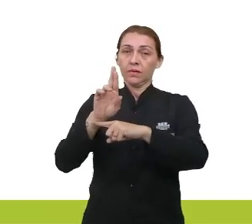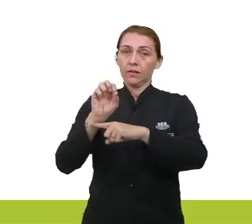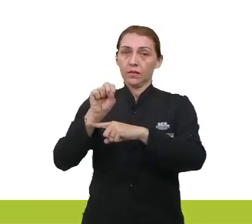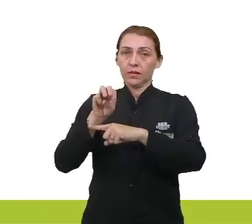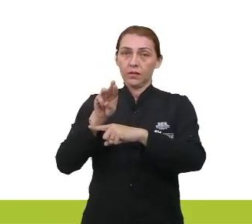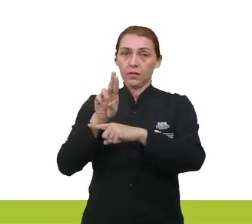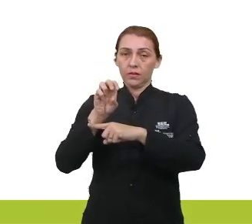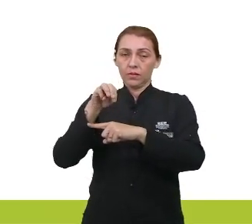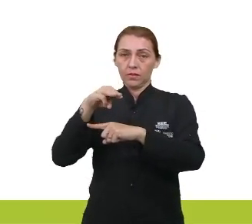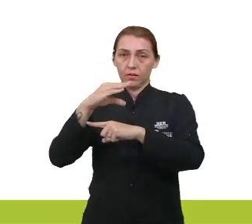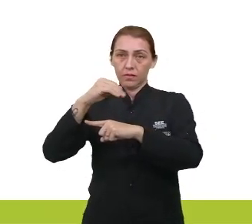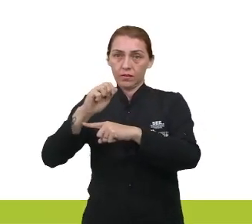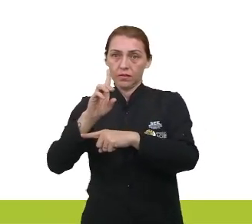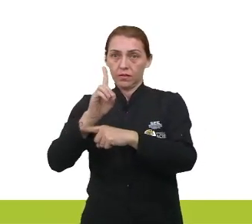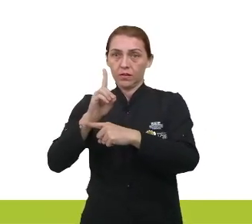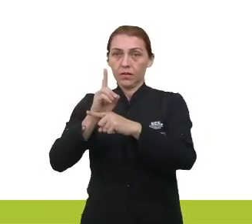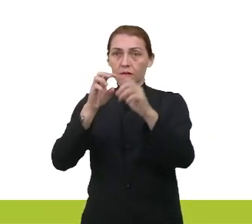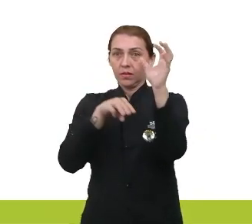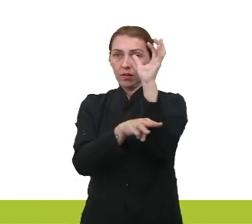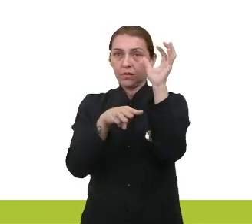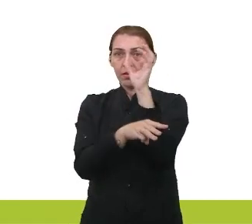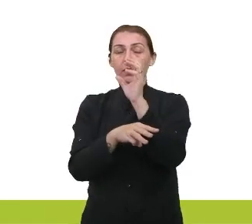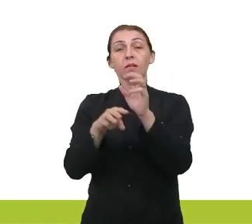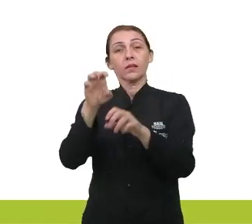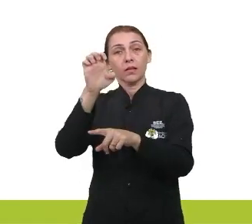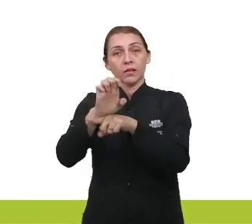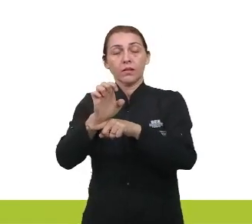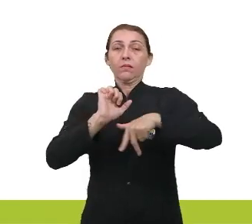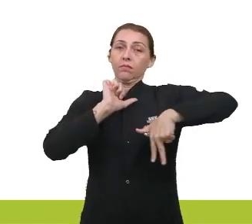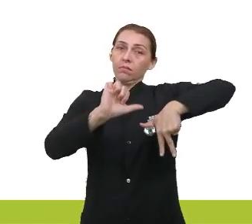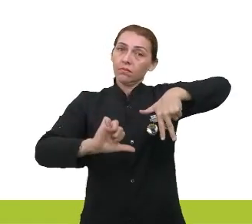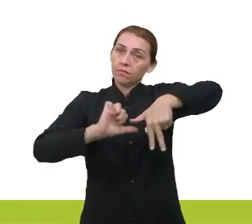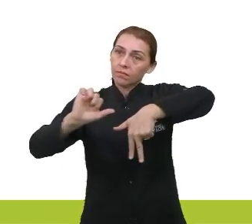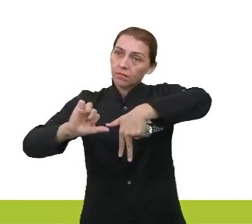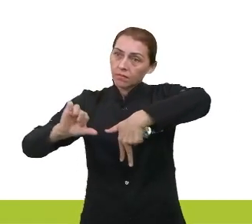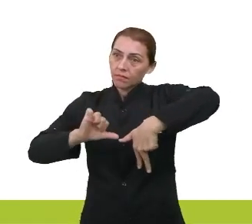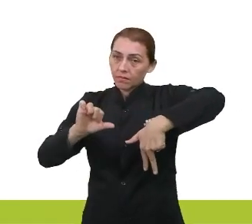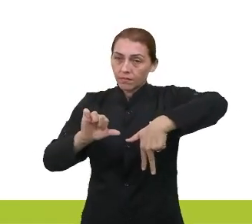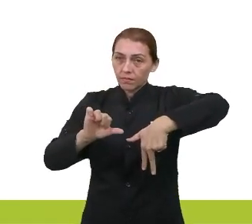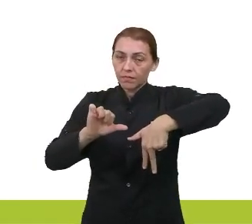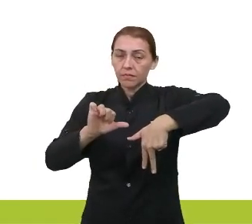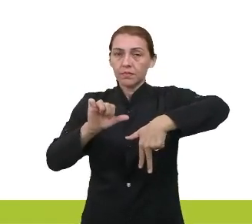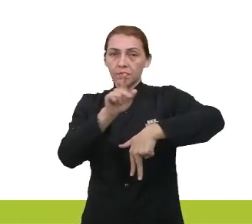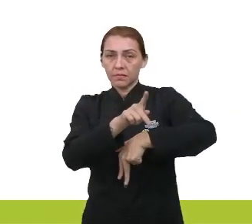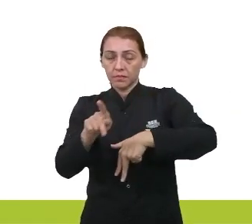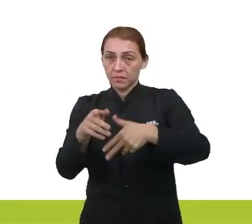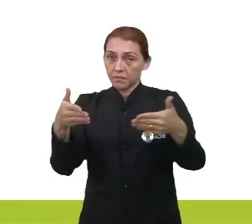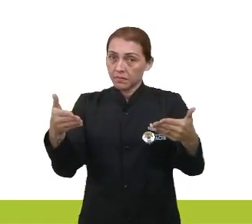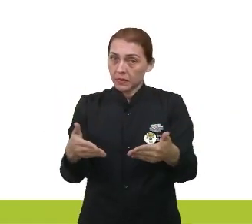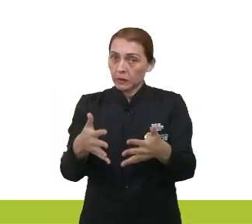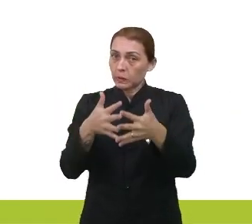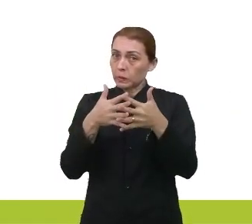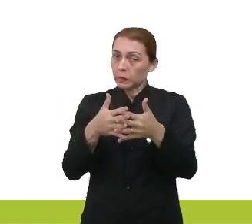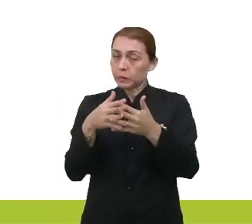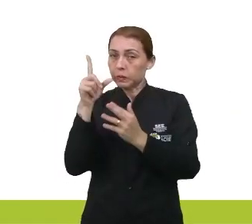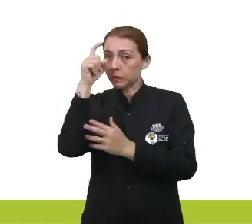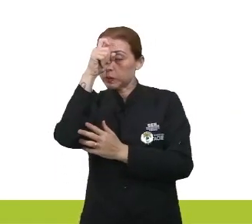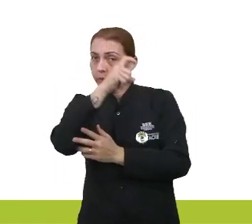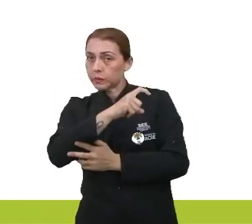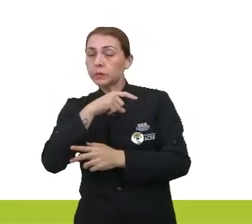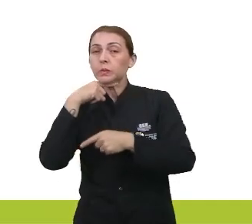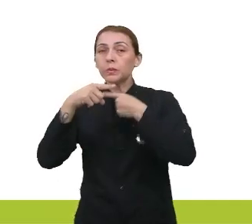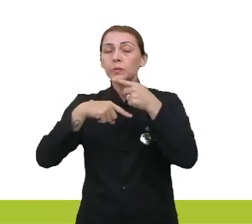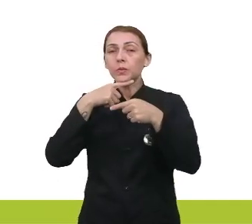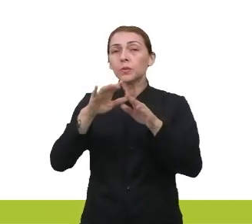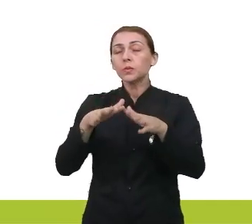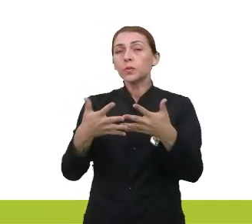transhumância. Opção D, êxodo rural. Ou opção E, nomadismo. Professor, agora eu estou com dúvida. A